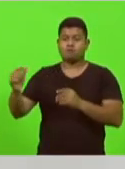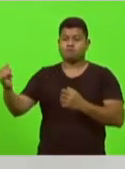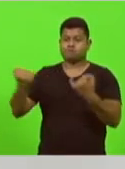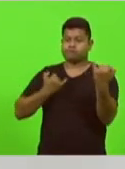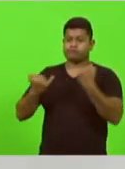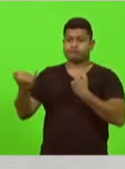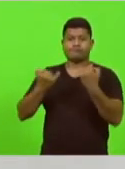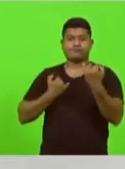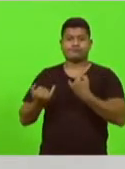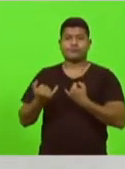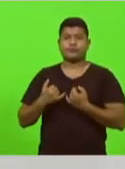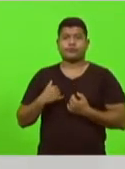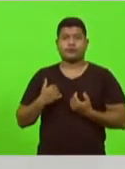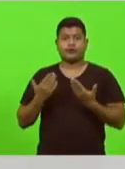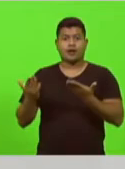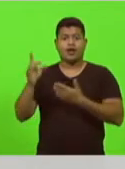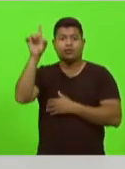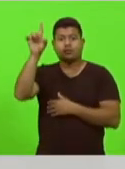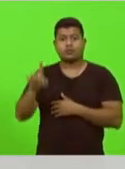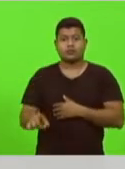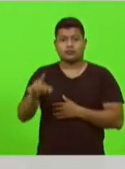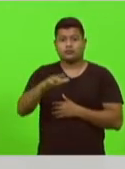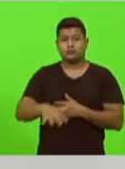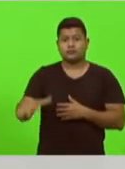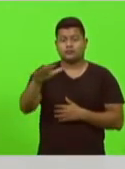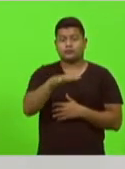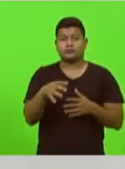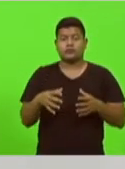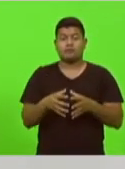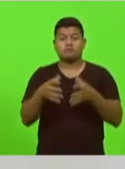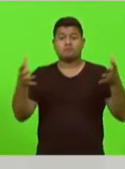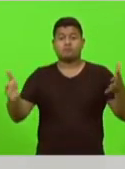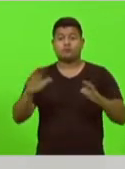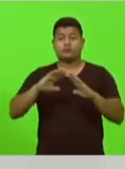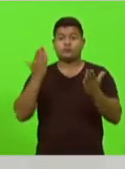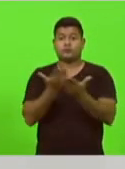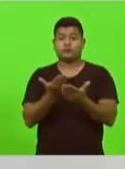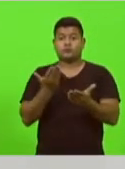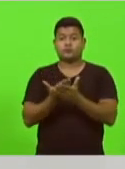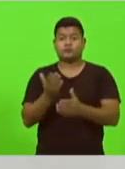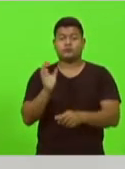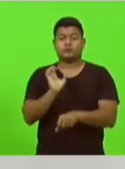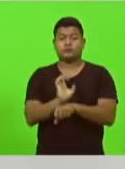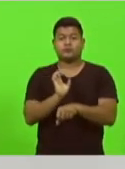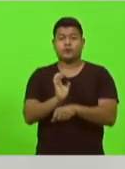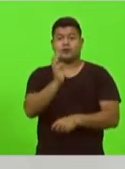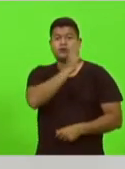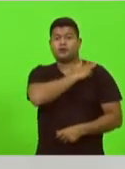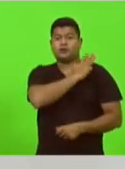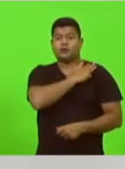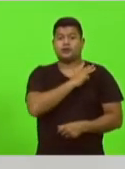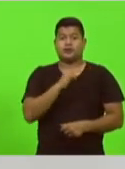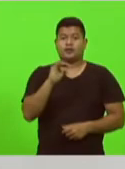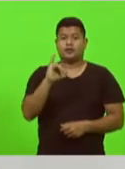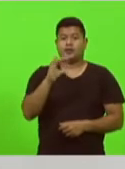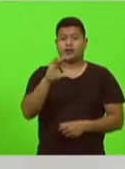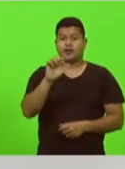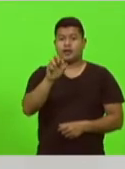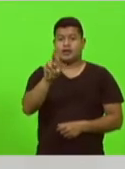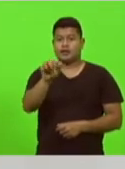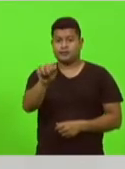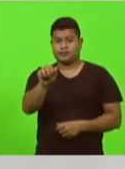Deputado, a diretora-geral da maior escola estadual de ensino médio aqui de Sara, a Salete Scott dos